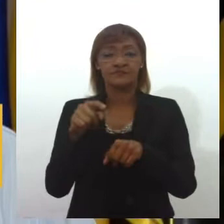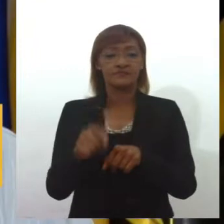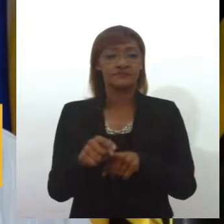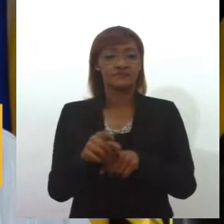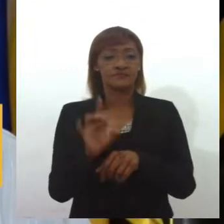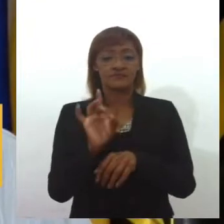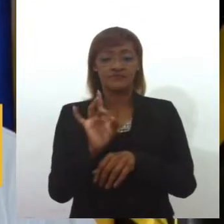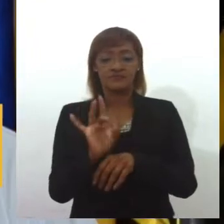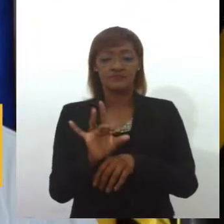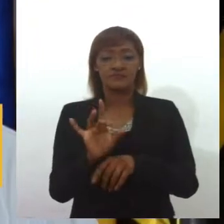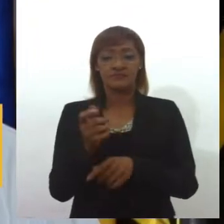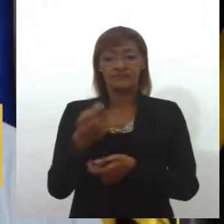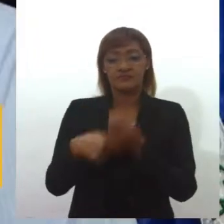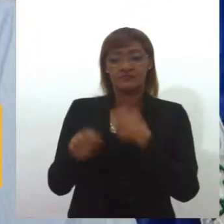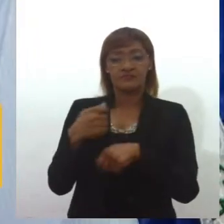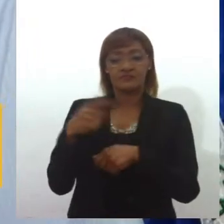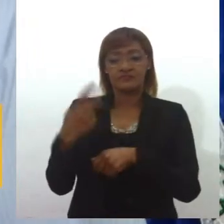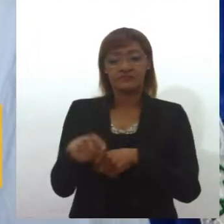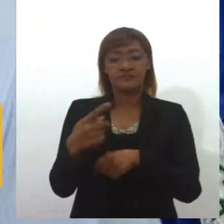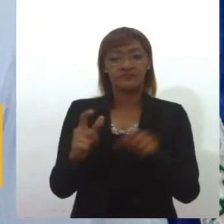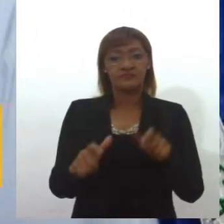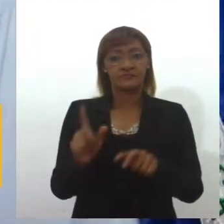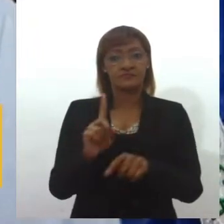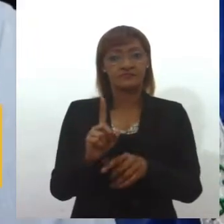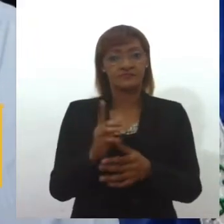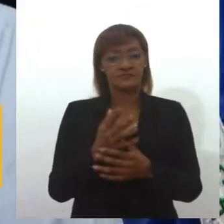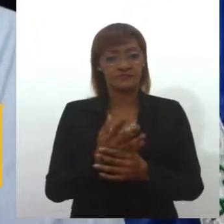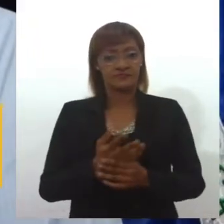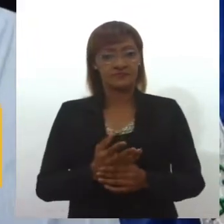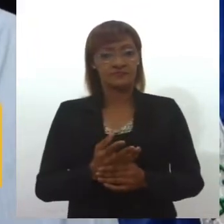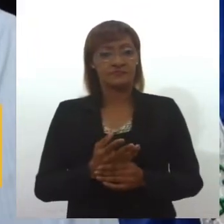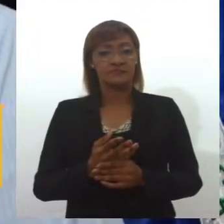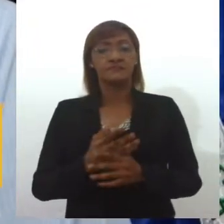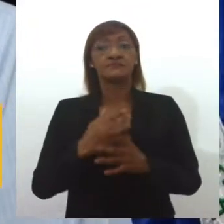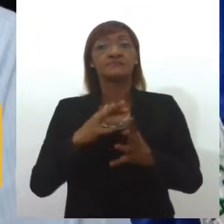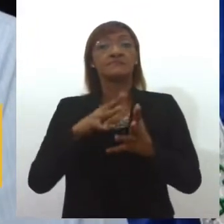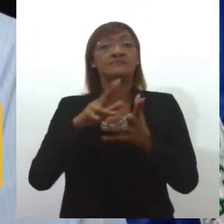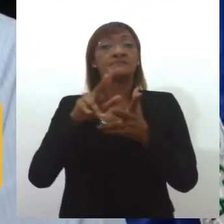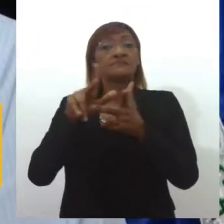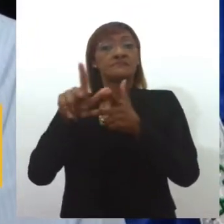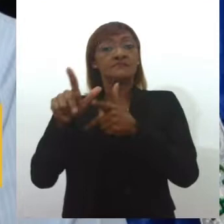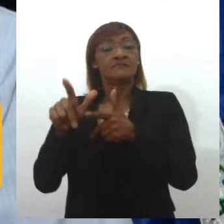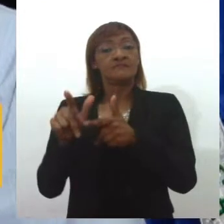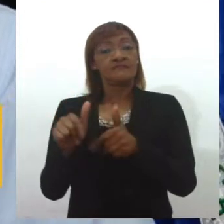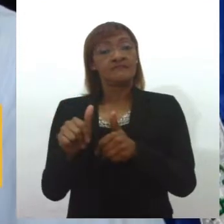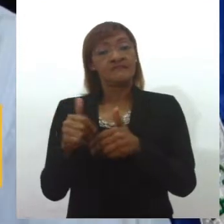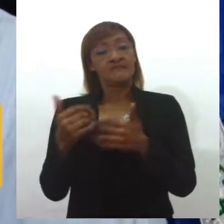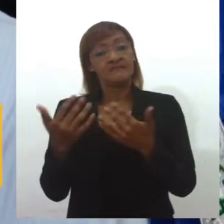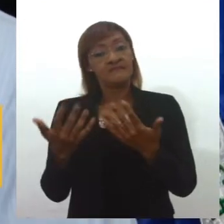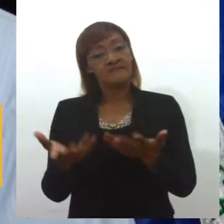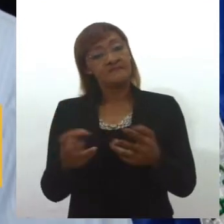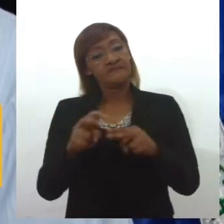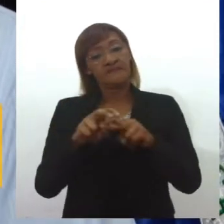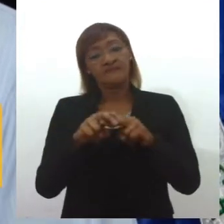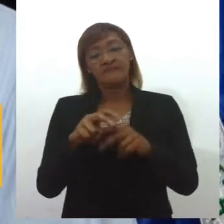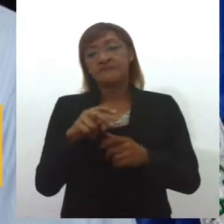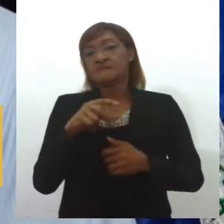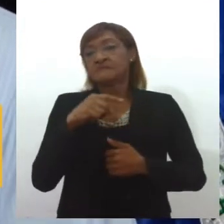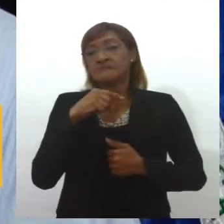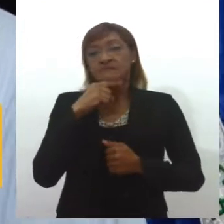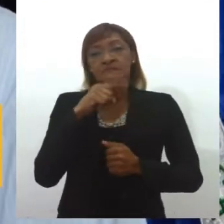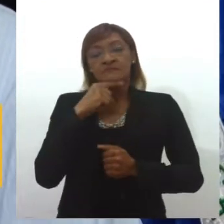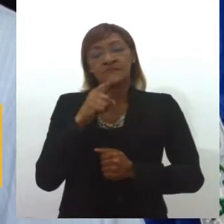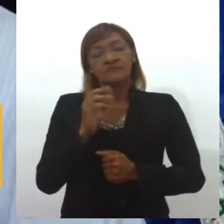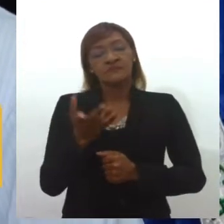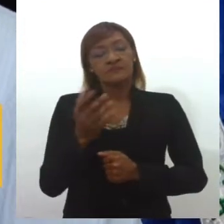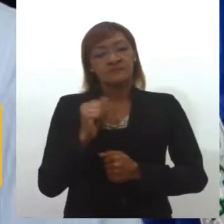questões econômicas locais. A economia mundial está globalizada, portanto, não se consegue fazer uma análise